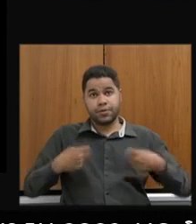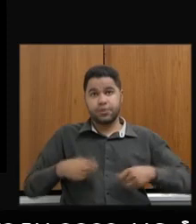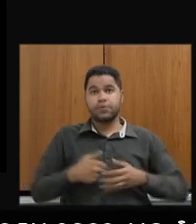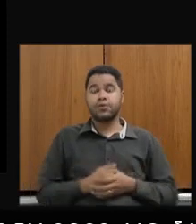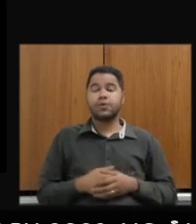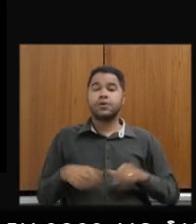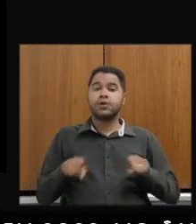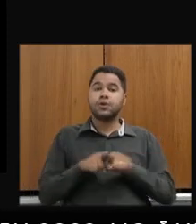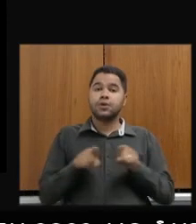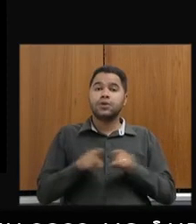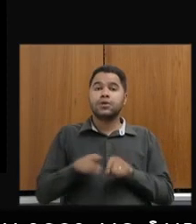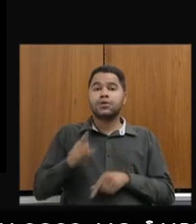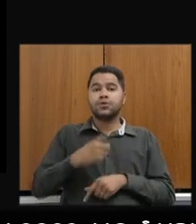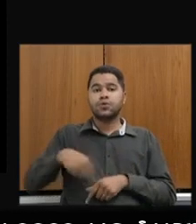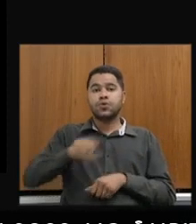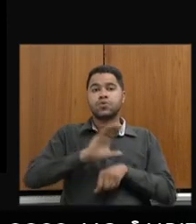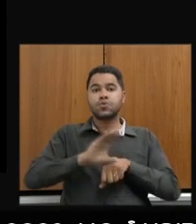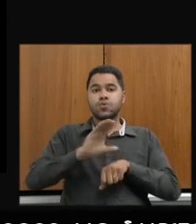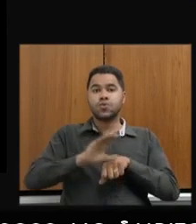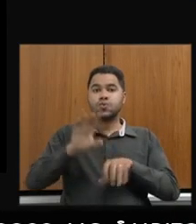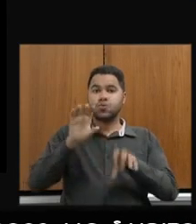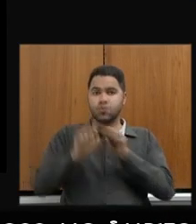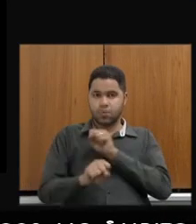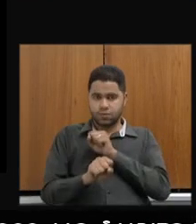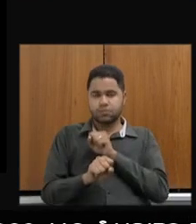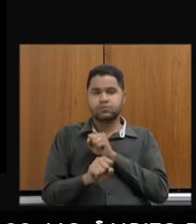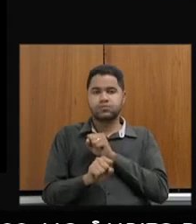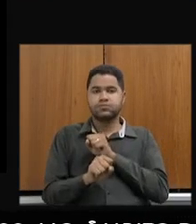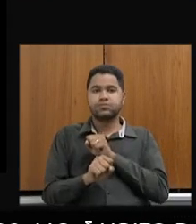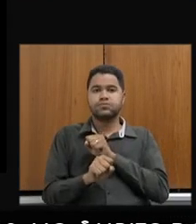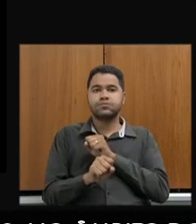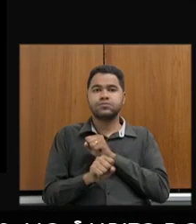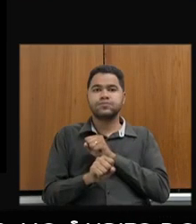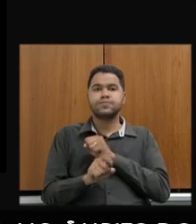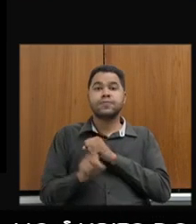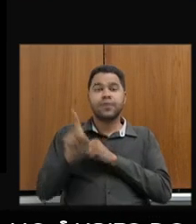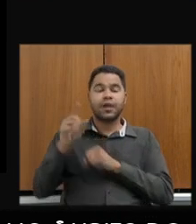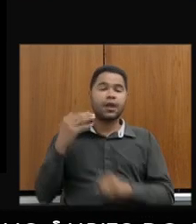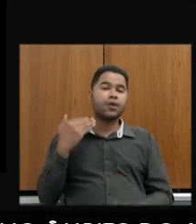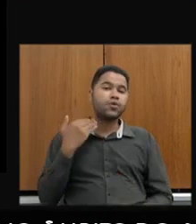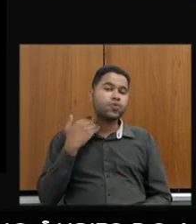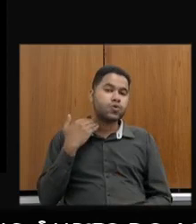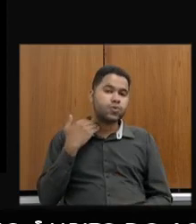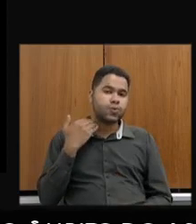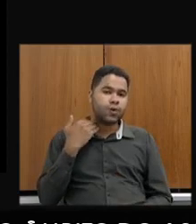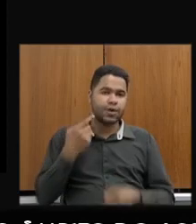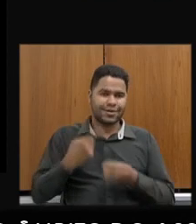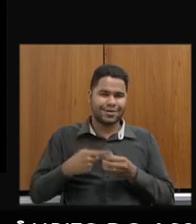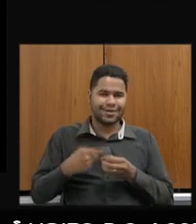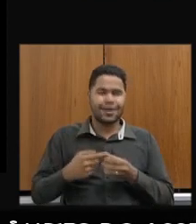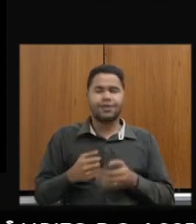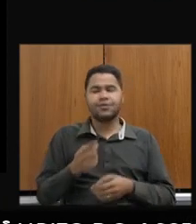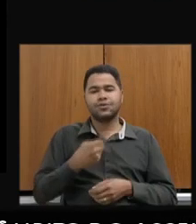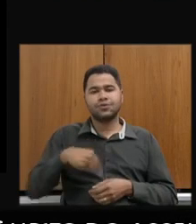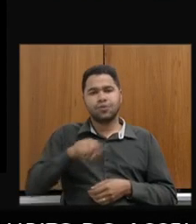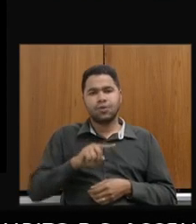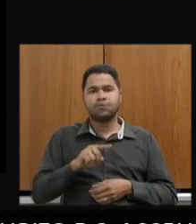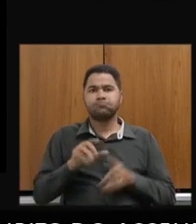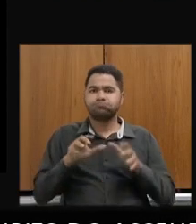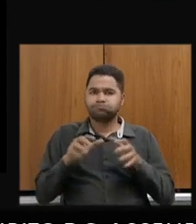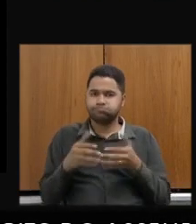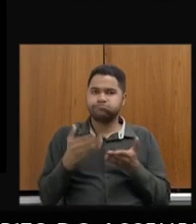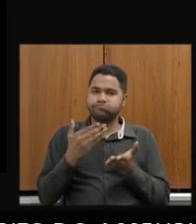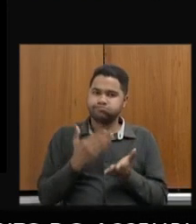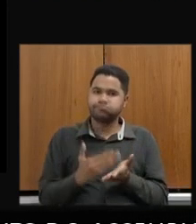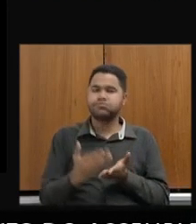Além disso também nós tivemos um curso de formação na cidade de Juiz de Fora desde que o que nosso o nosso time entrou aqui